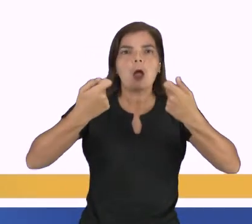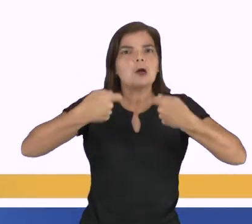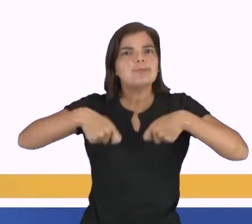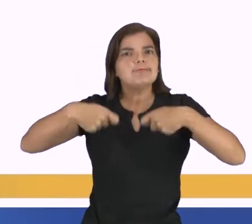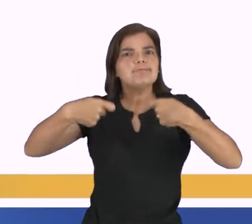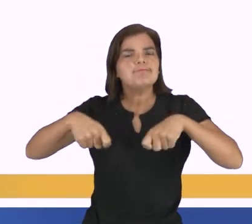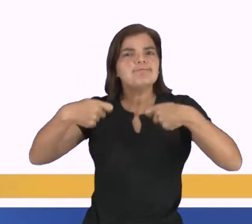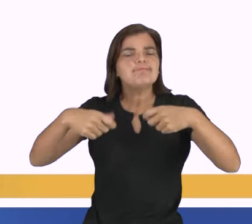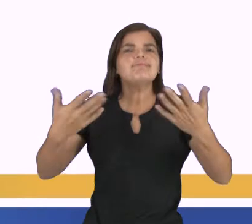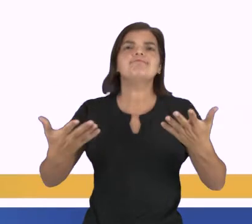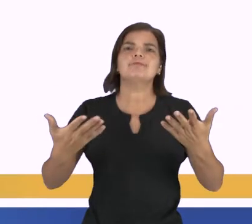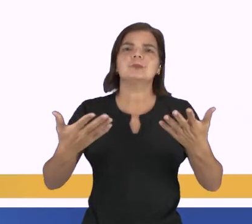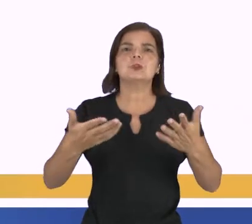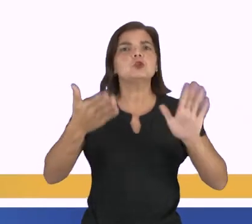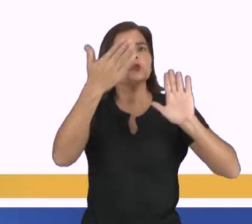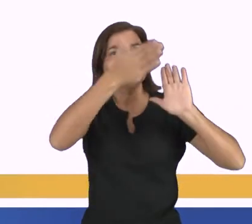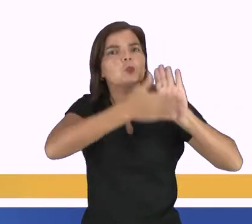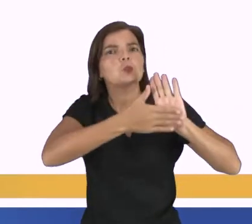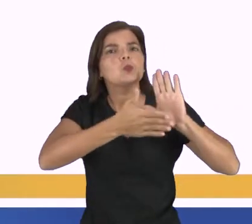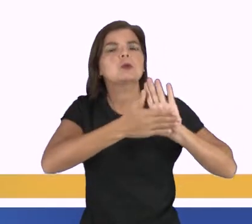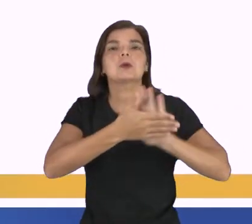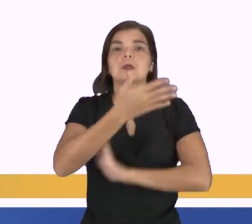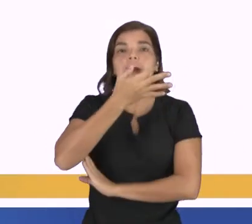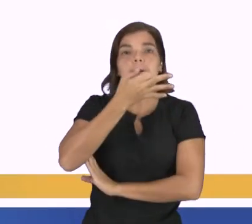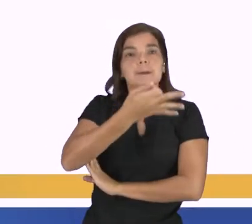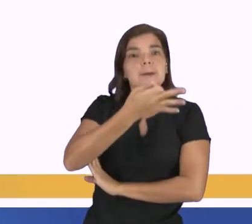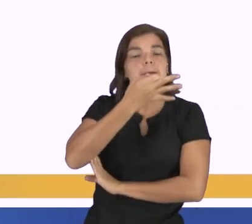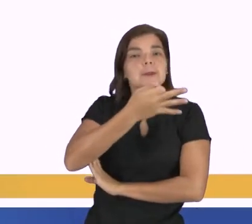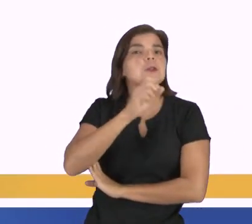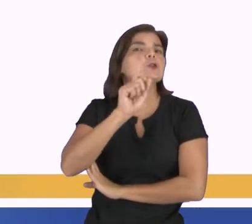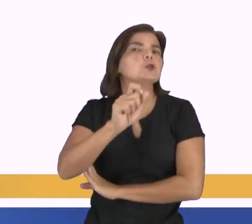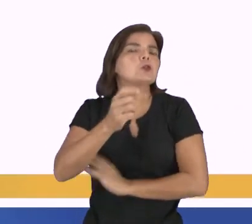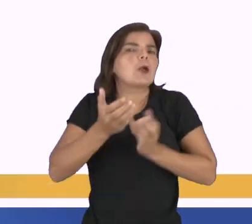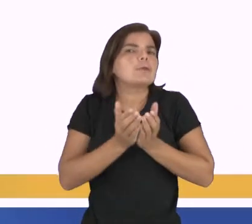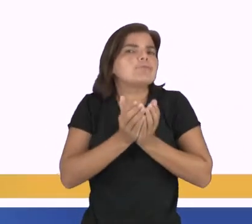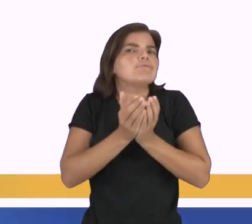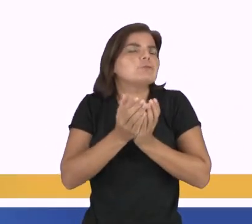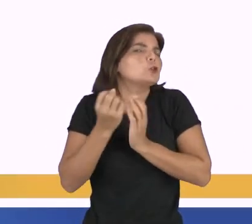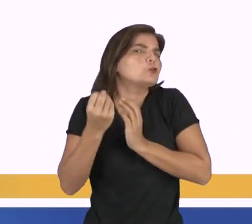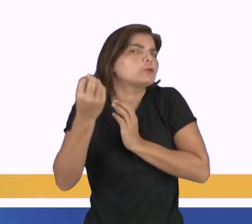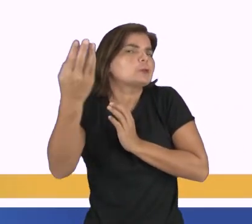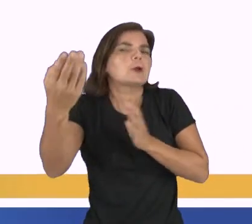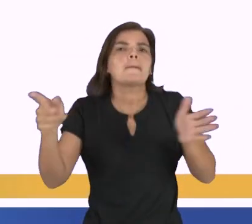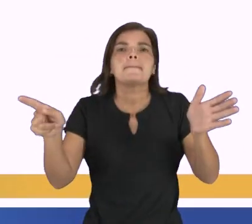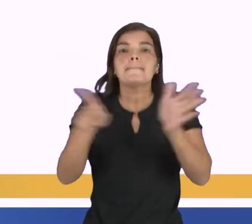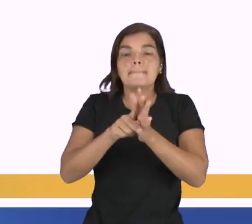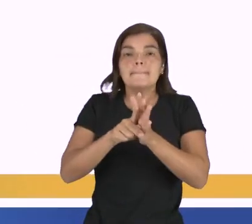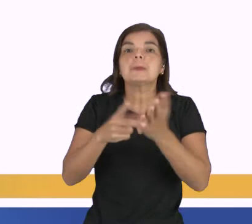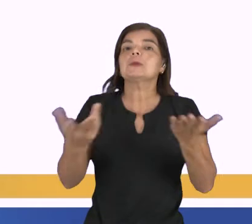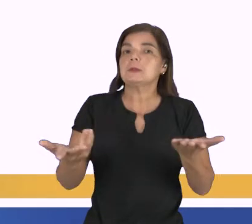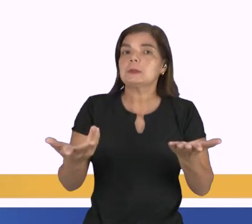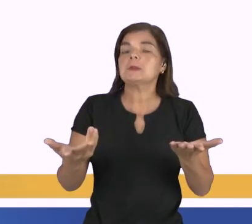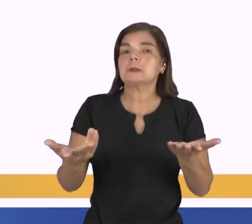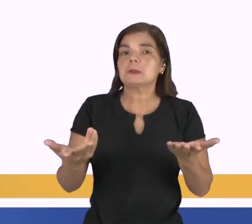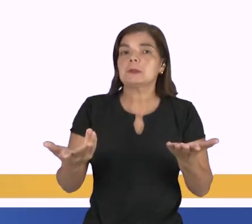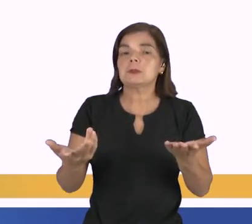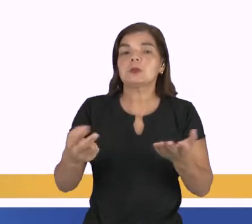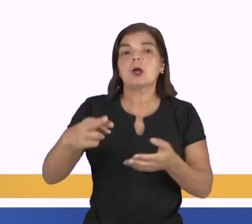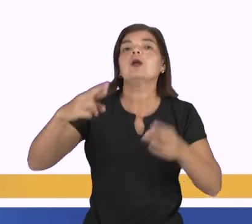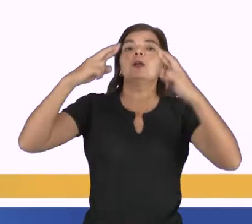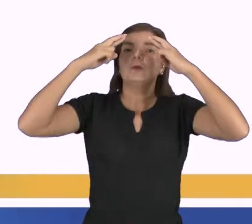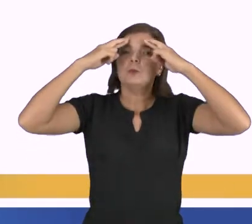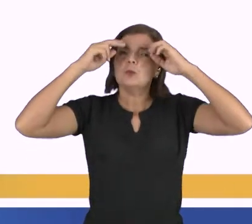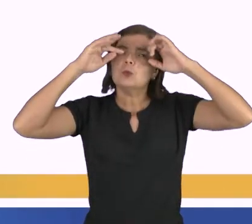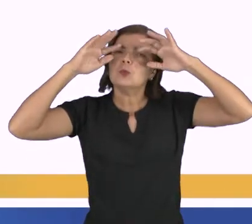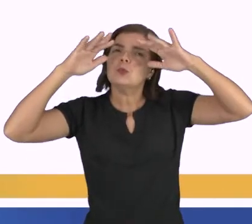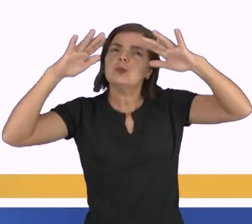de comprovação dessa hipótese, né, através de uma viagem. São um projeto tipicamente renascentista,